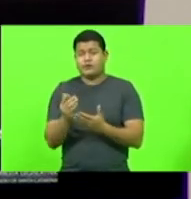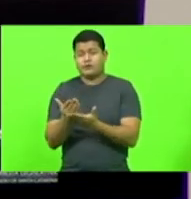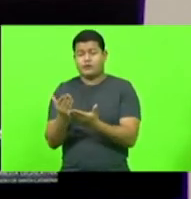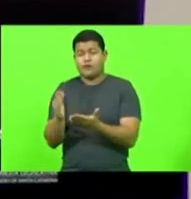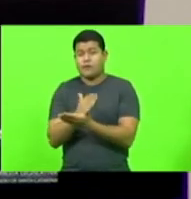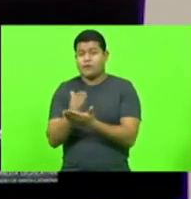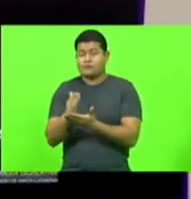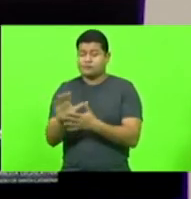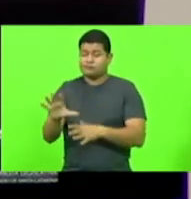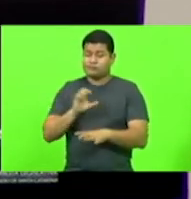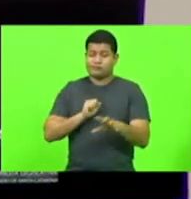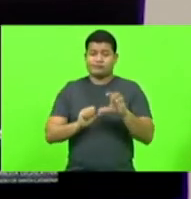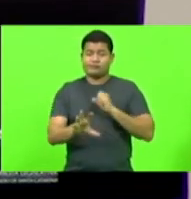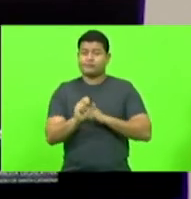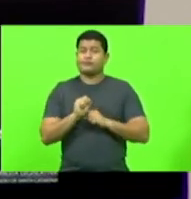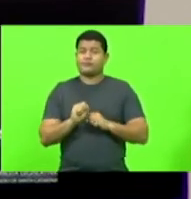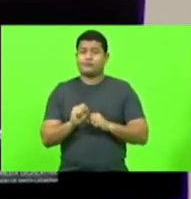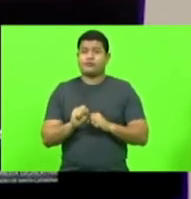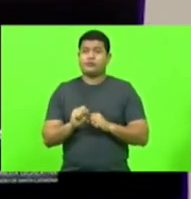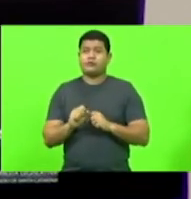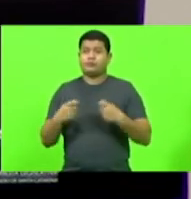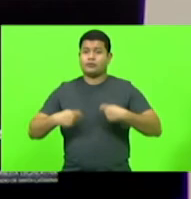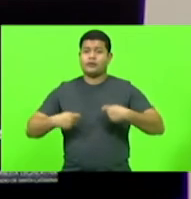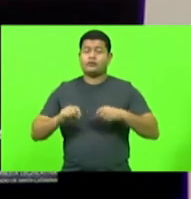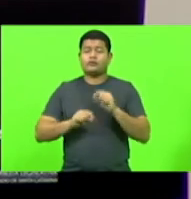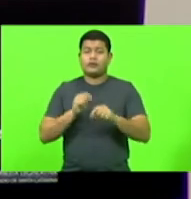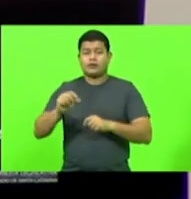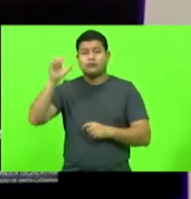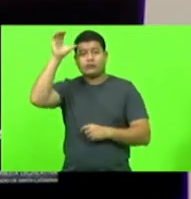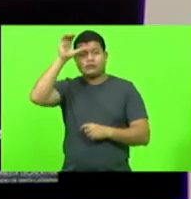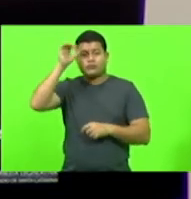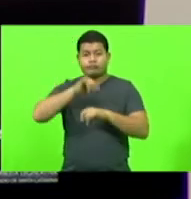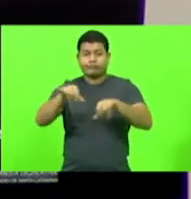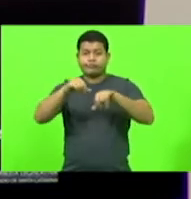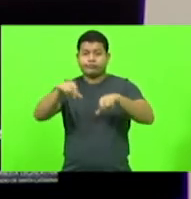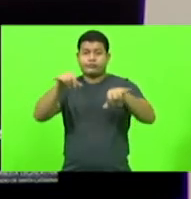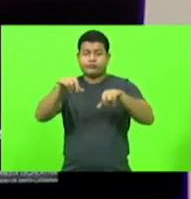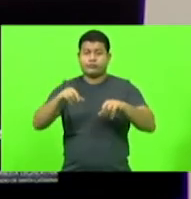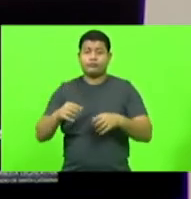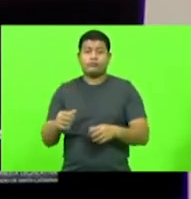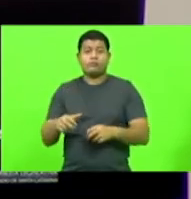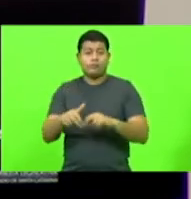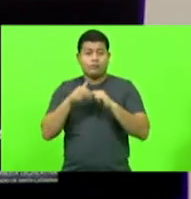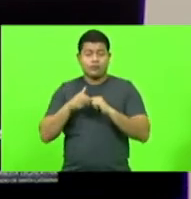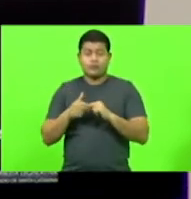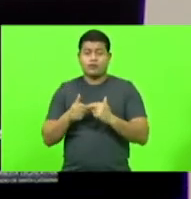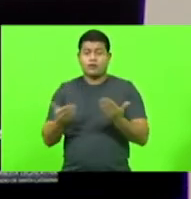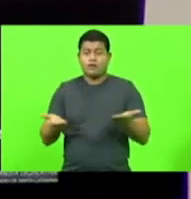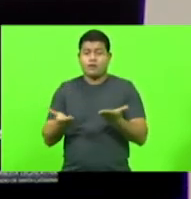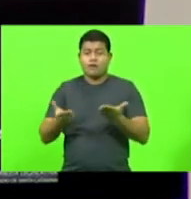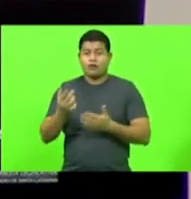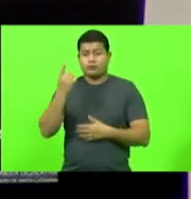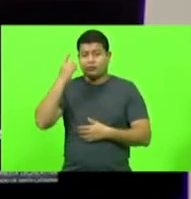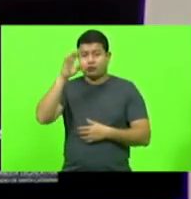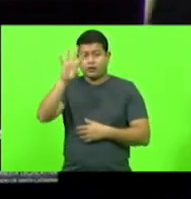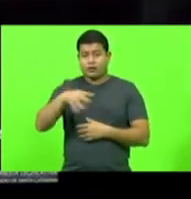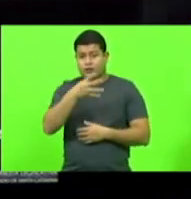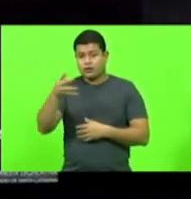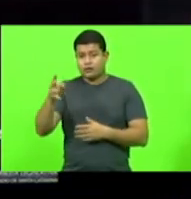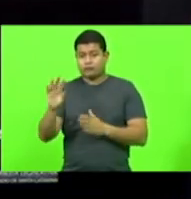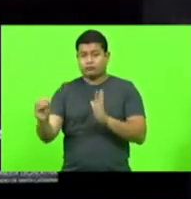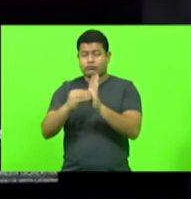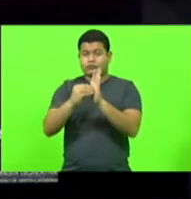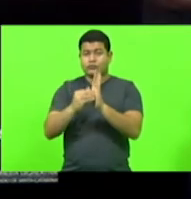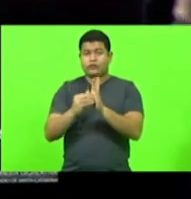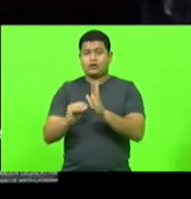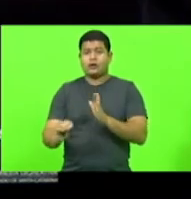e requer uma conscientização sobre o assunto por isso a data né instituída por lei para